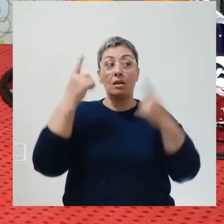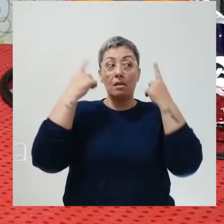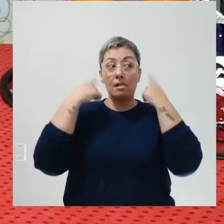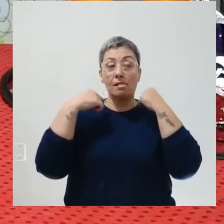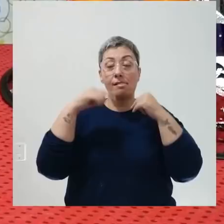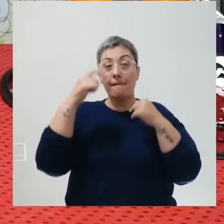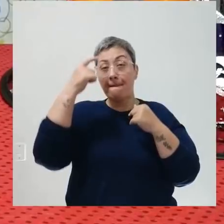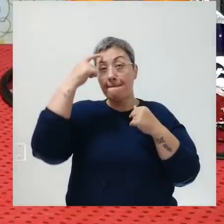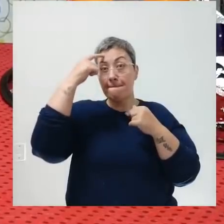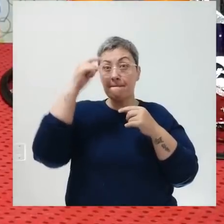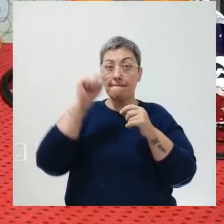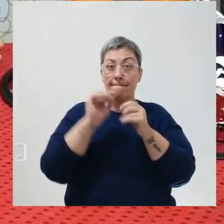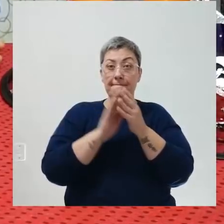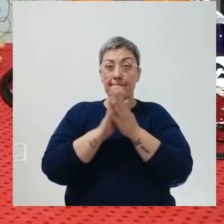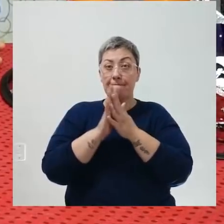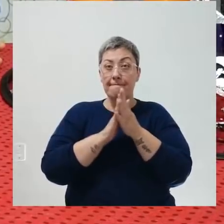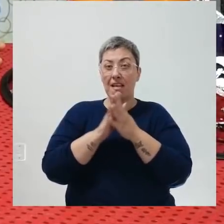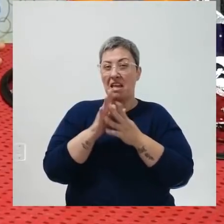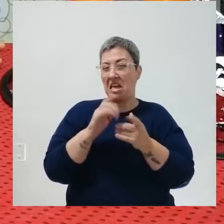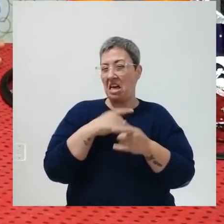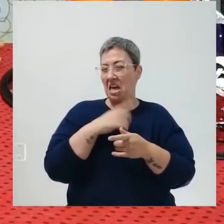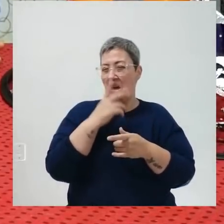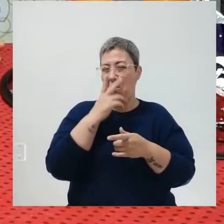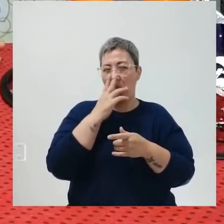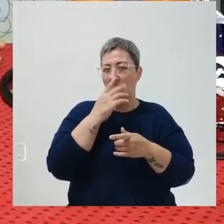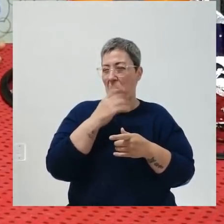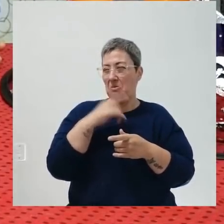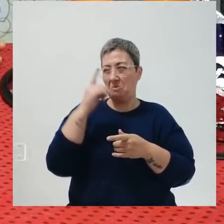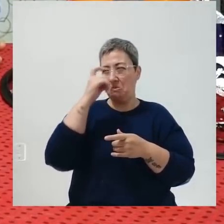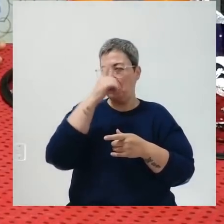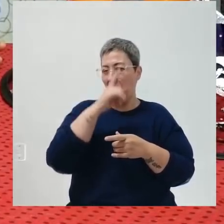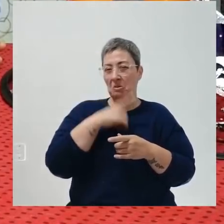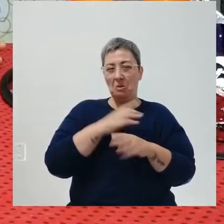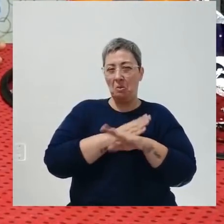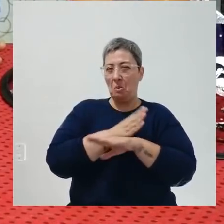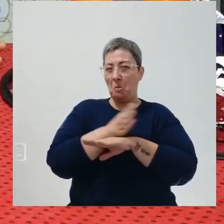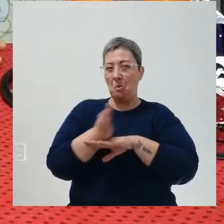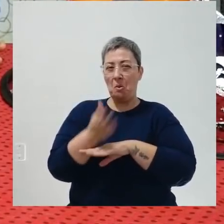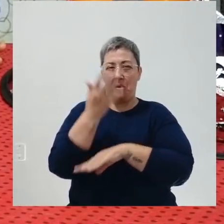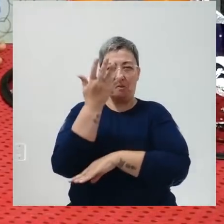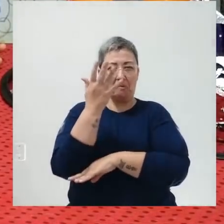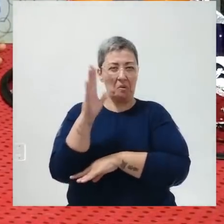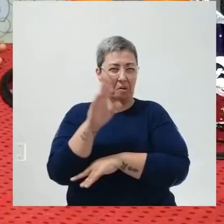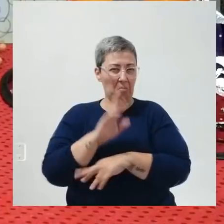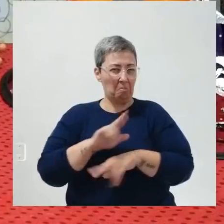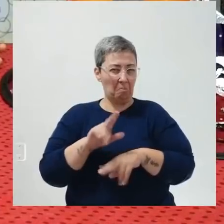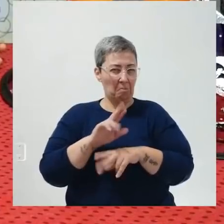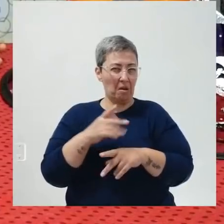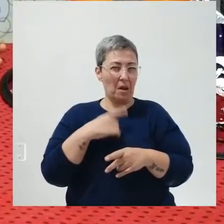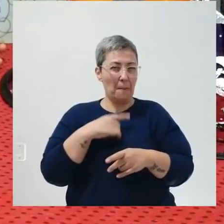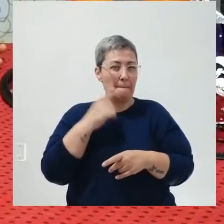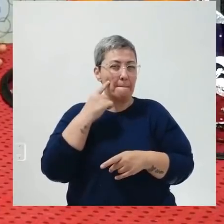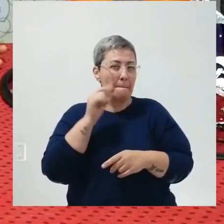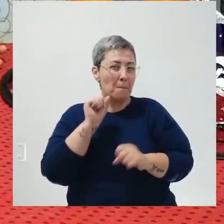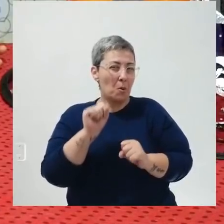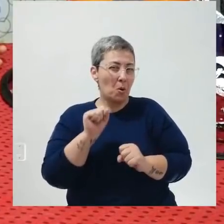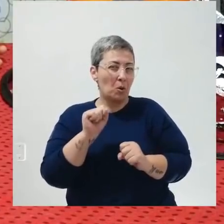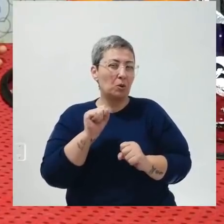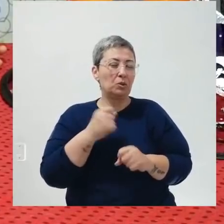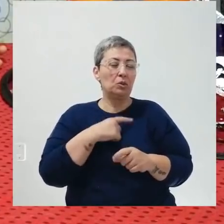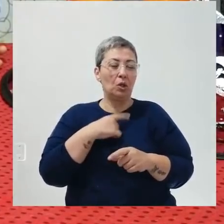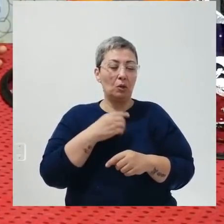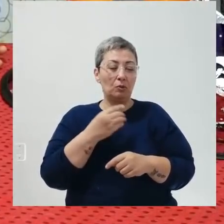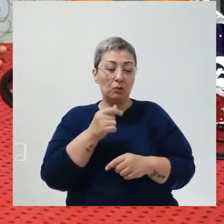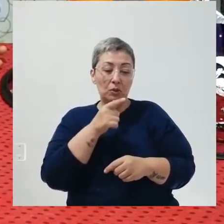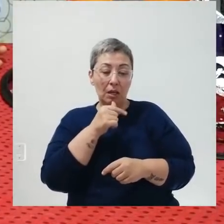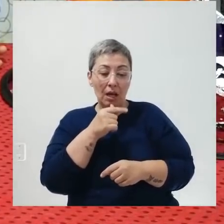ficou pensando: ah, não deve ser muito difícil eu ir até a floresta. Eu posso ir até lá e